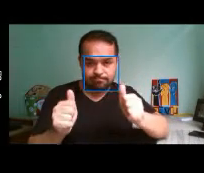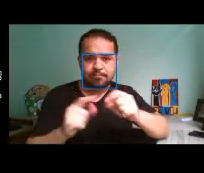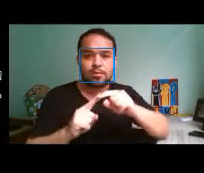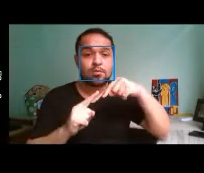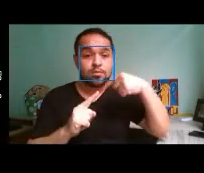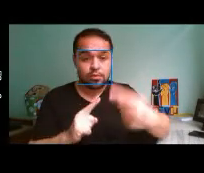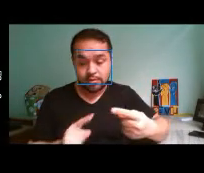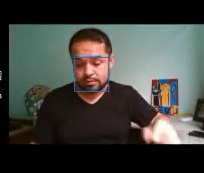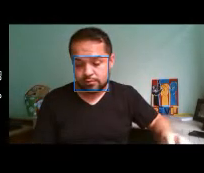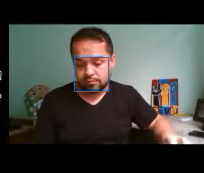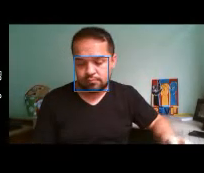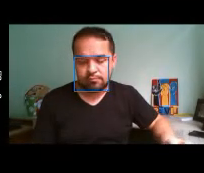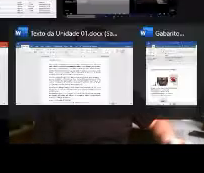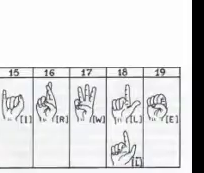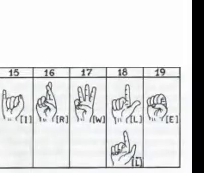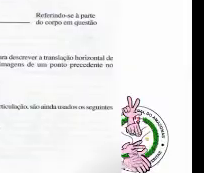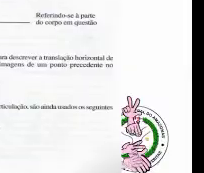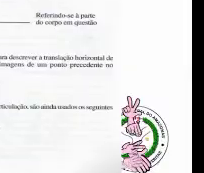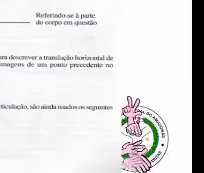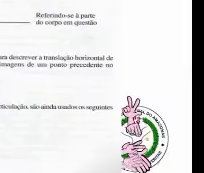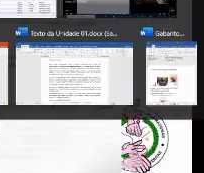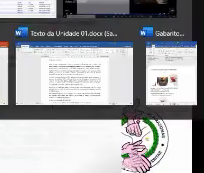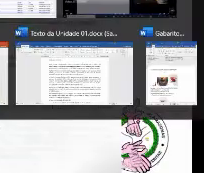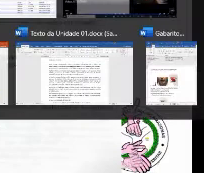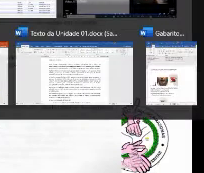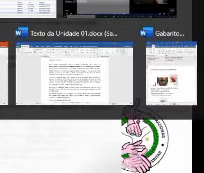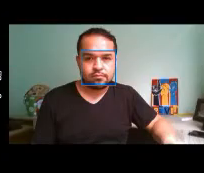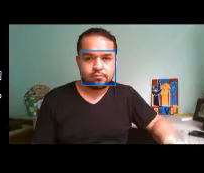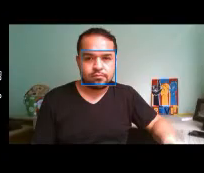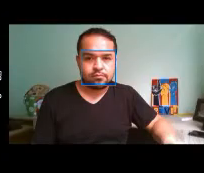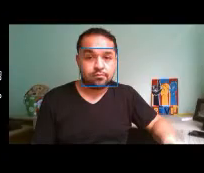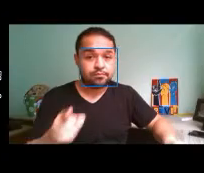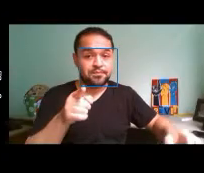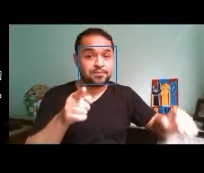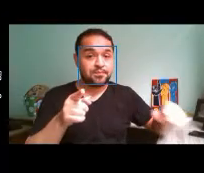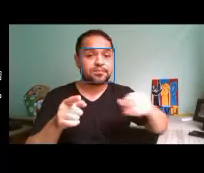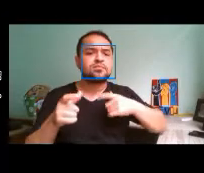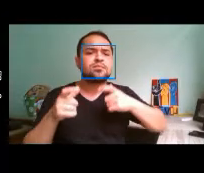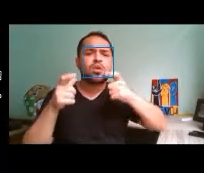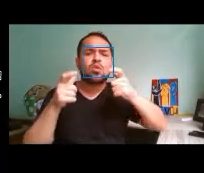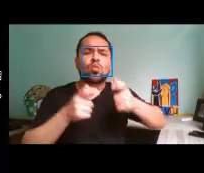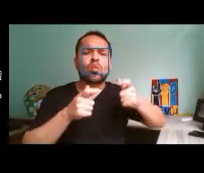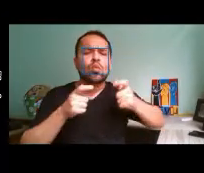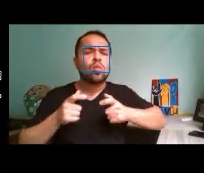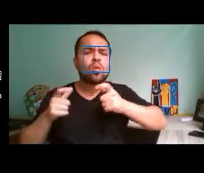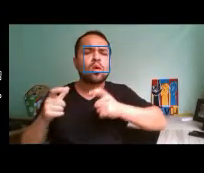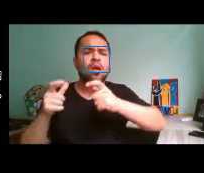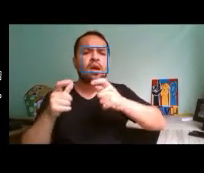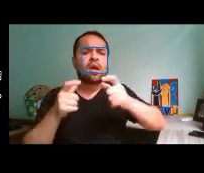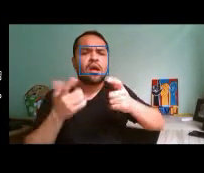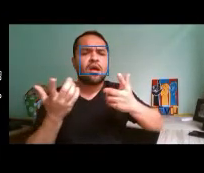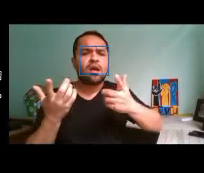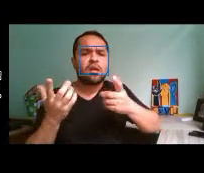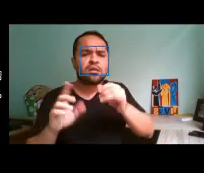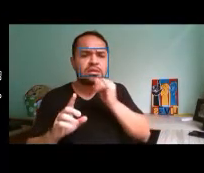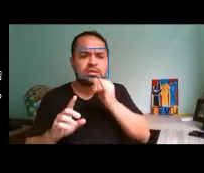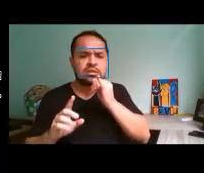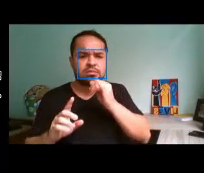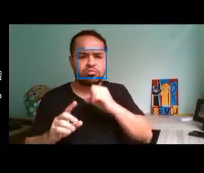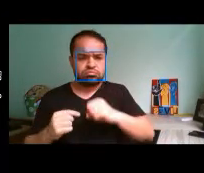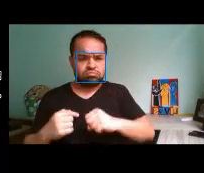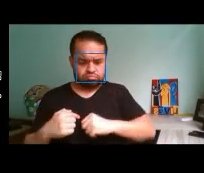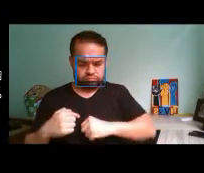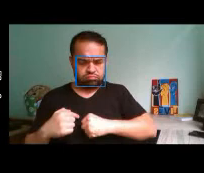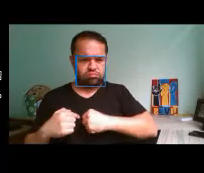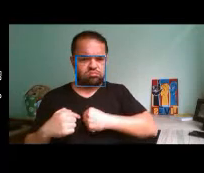possa transcrever foneticamente. O próximo elemento é a localização. Qual é a